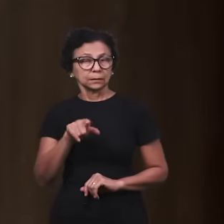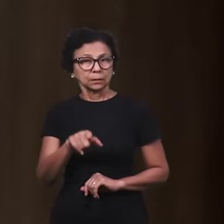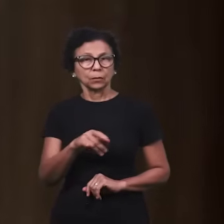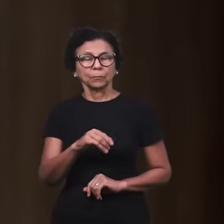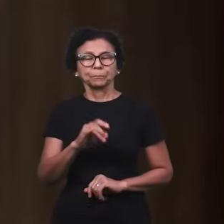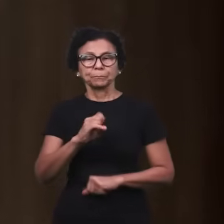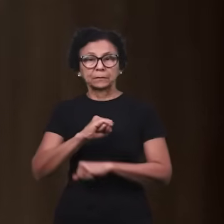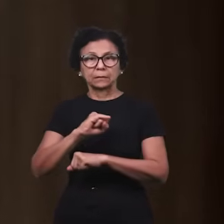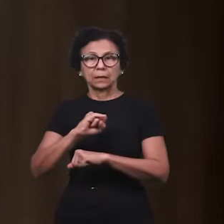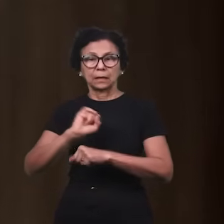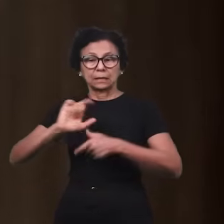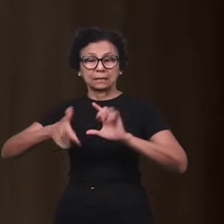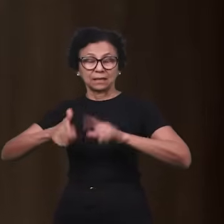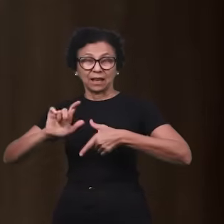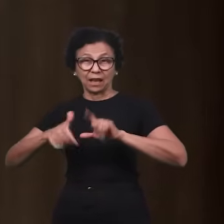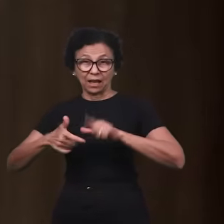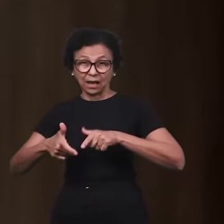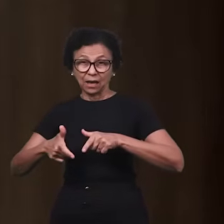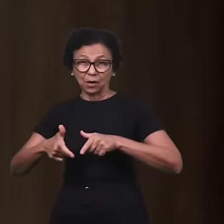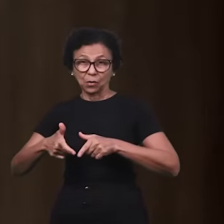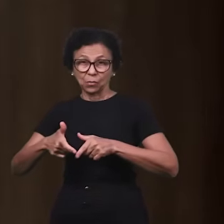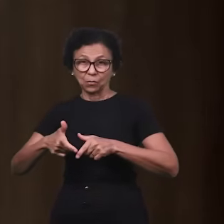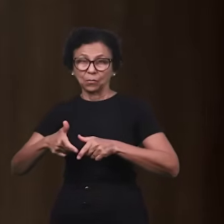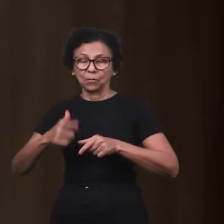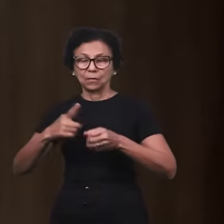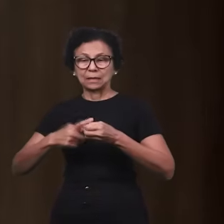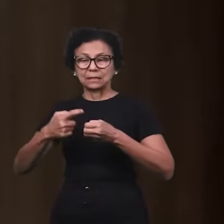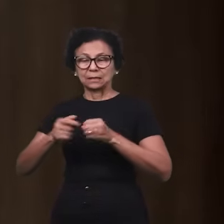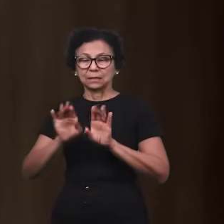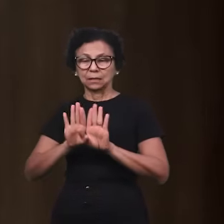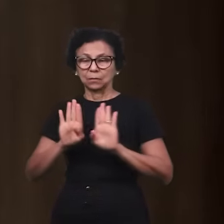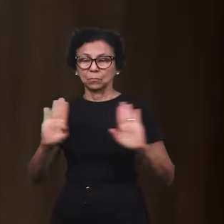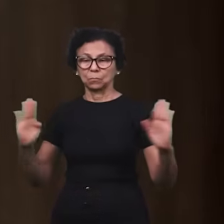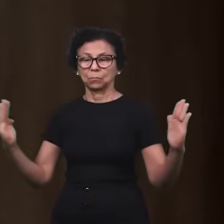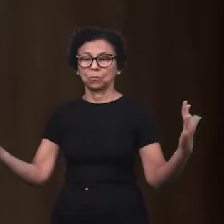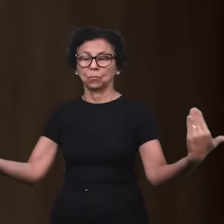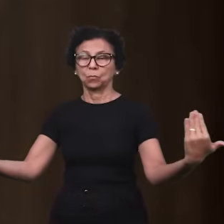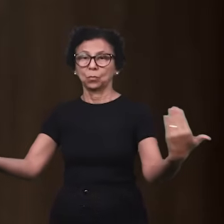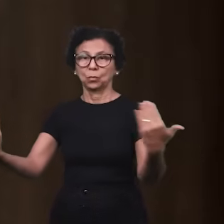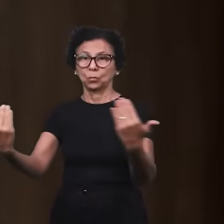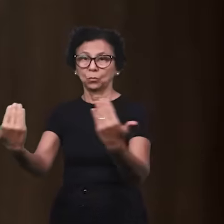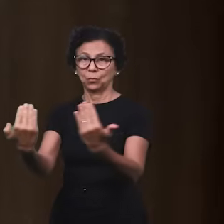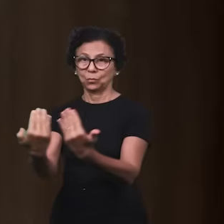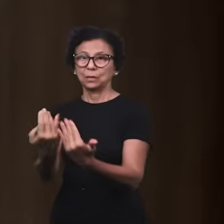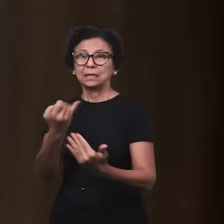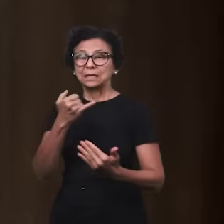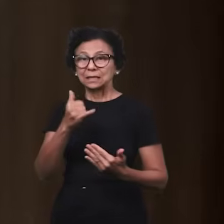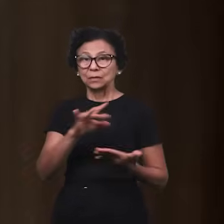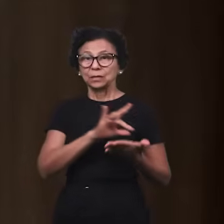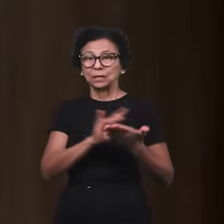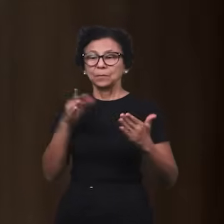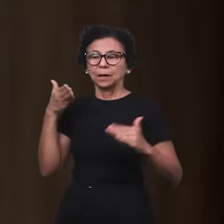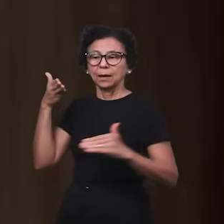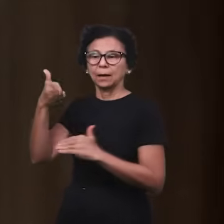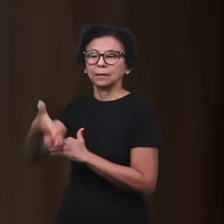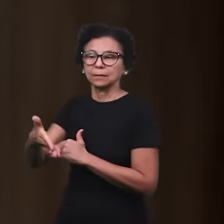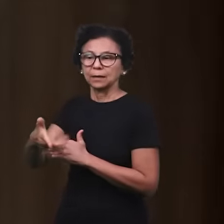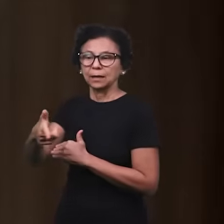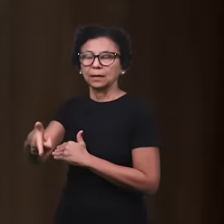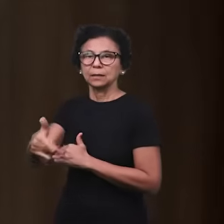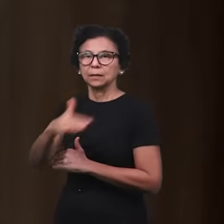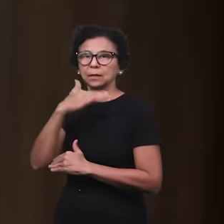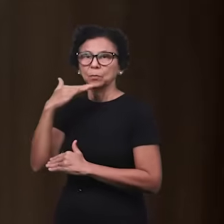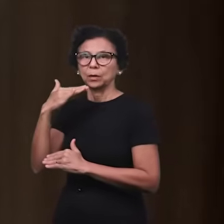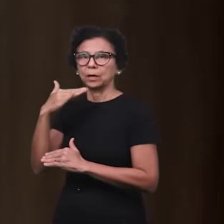ser queimado. Então isso é a presença do Senhor cercando o nosso lar. Então O inimigo quer entrar, ele